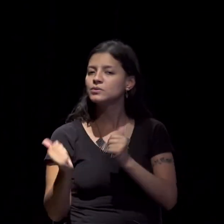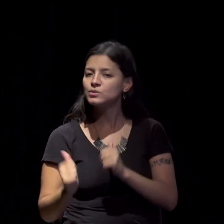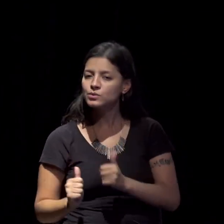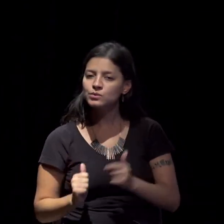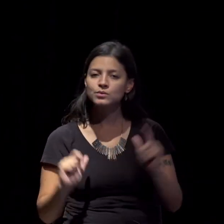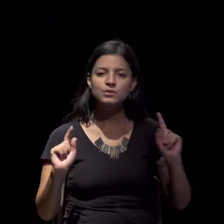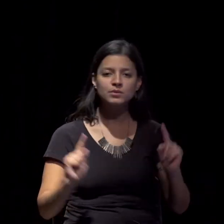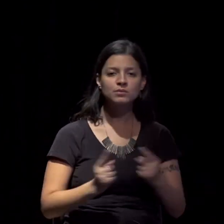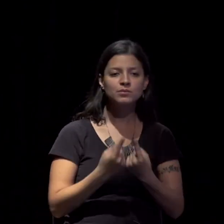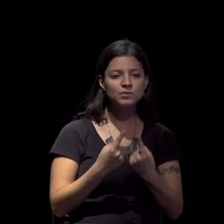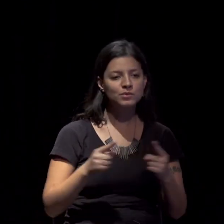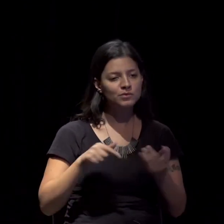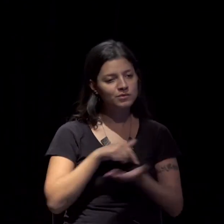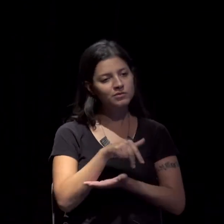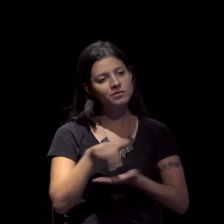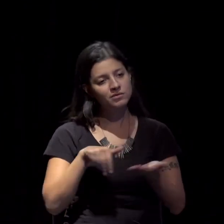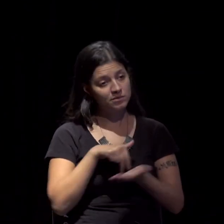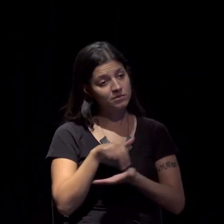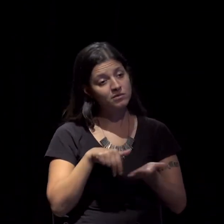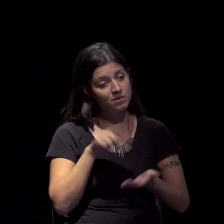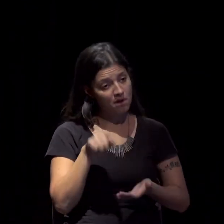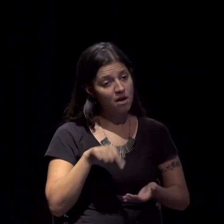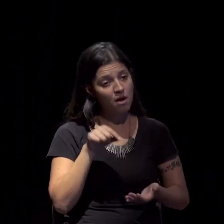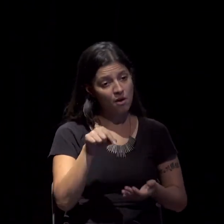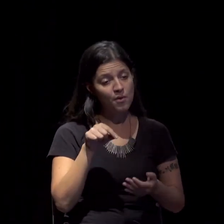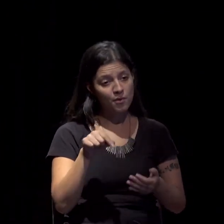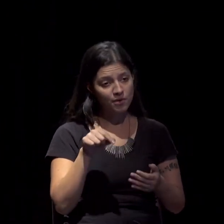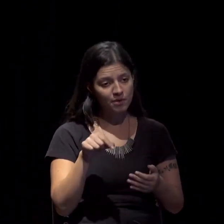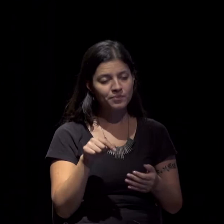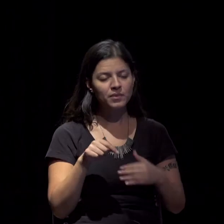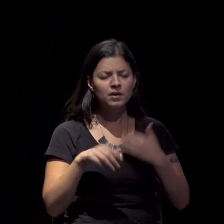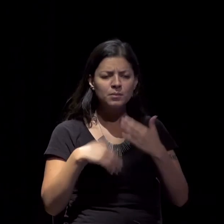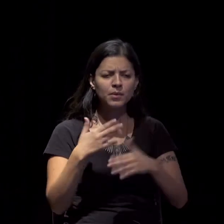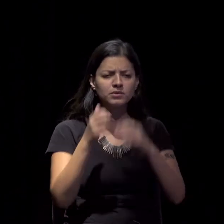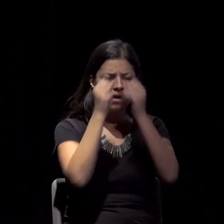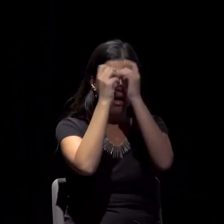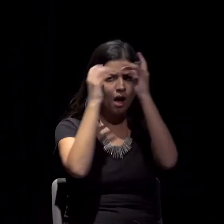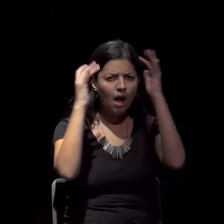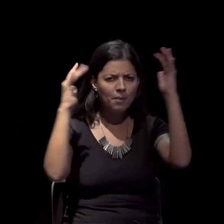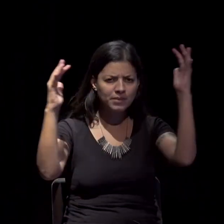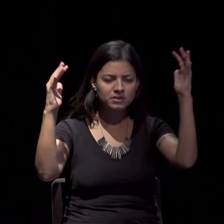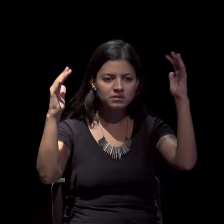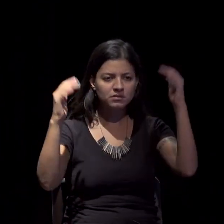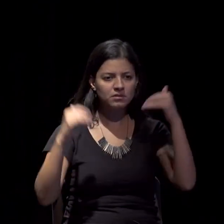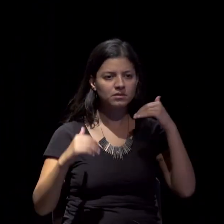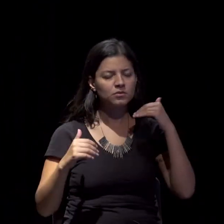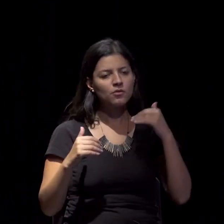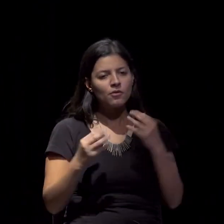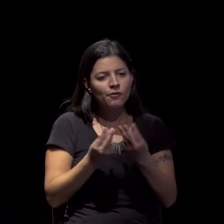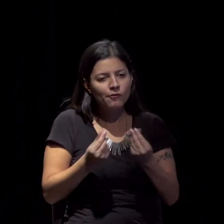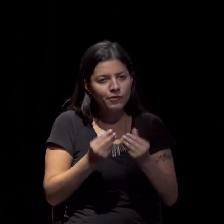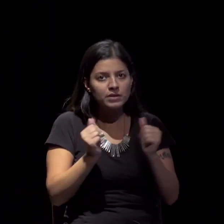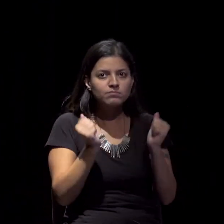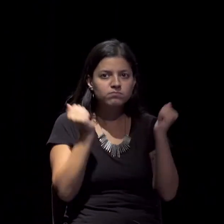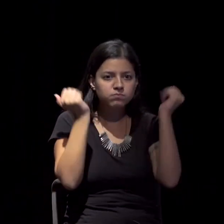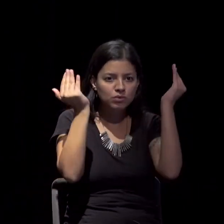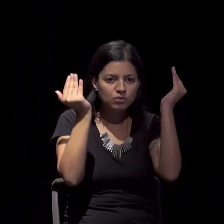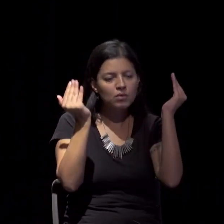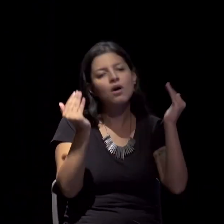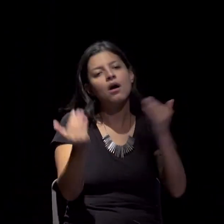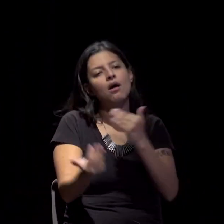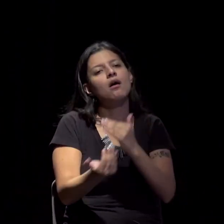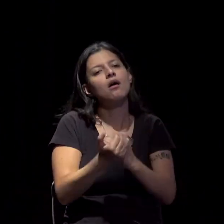são elementos resultantes de processos metafísicos e abstratos que dão forma à atividade cotidiana das